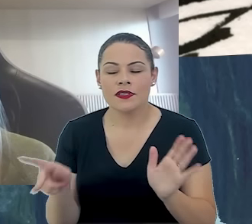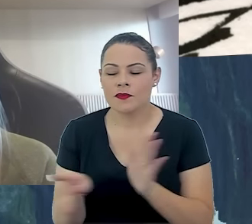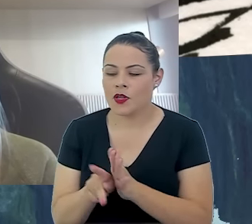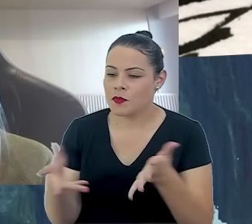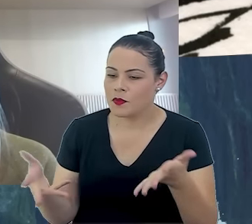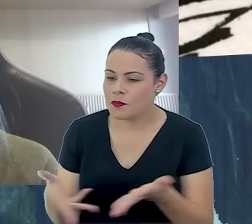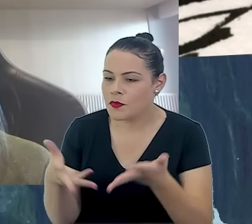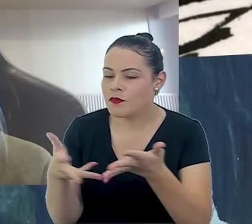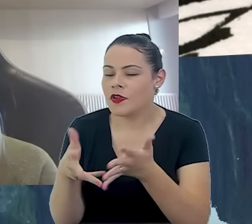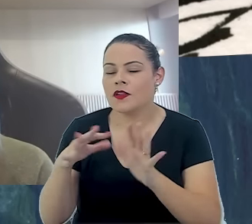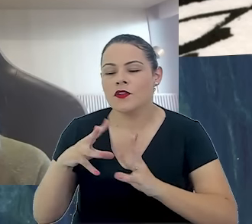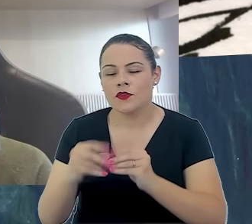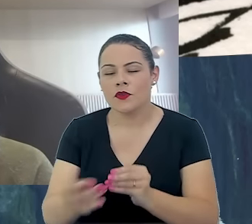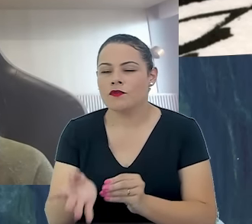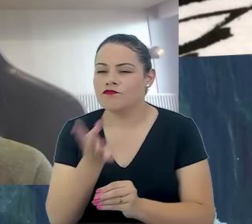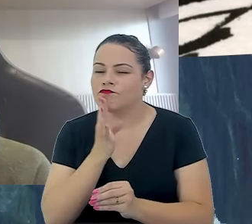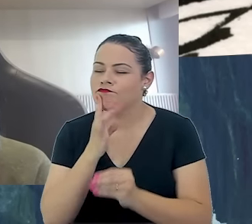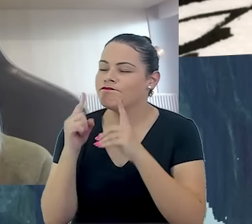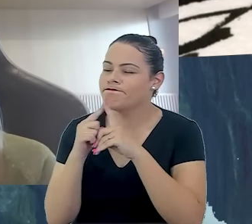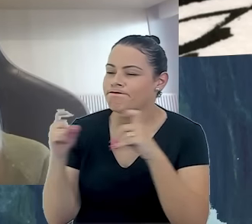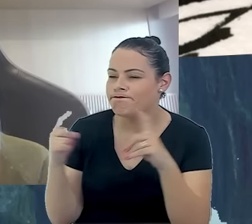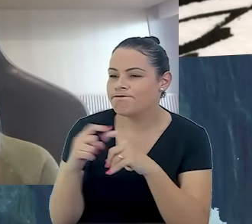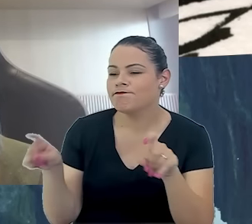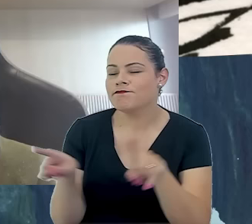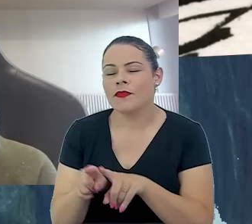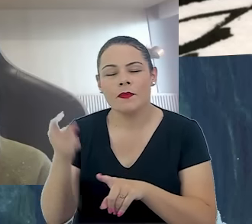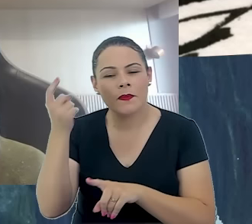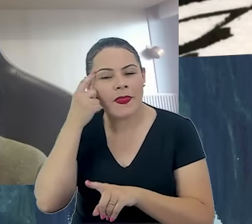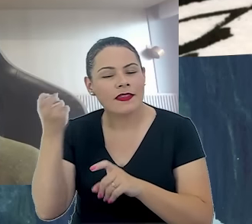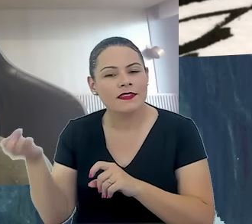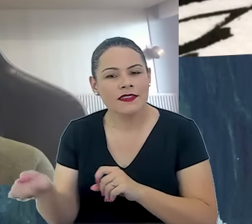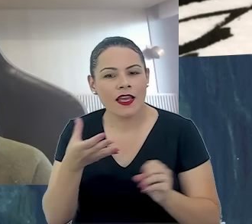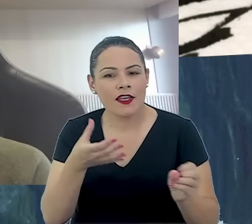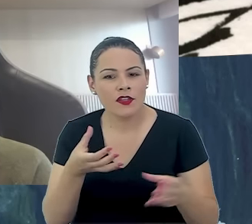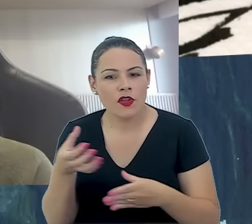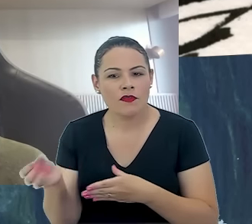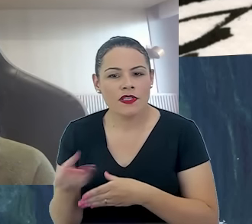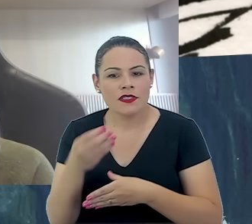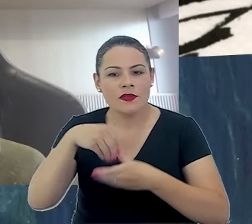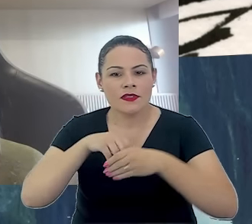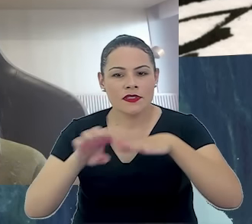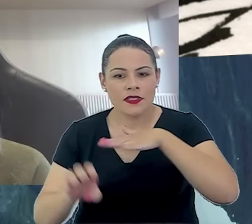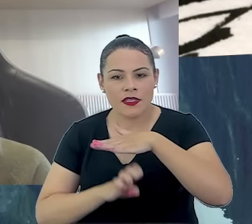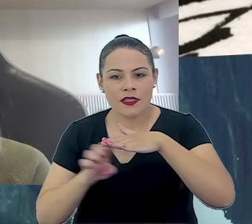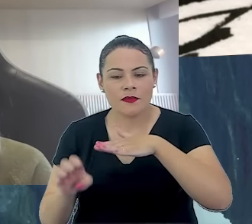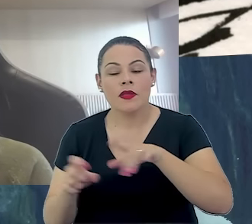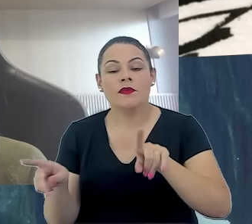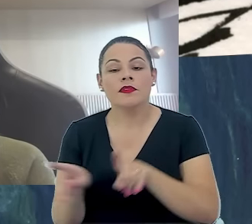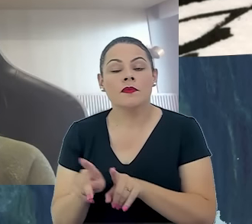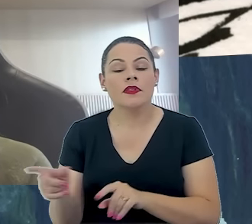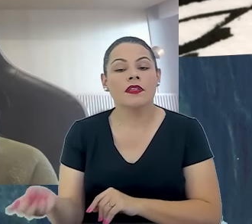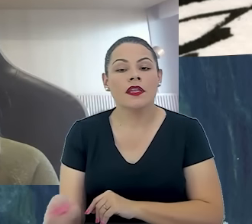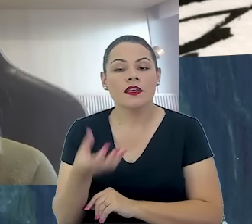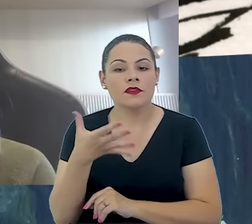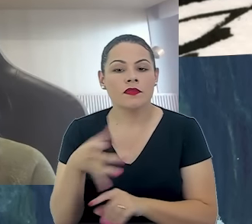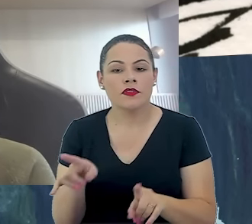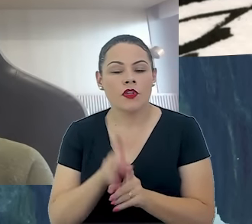privilegiar o conhecimento científico e a Inovação Empresarial e a Inovação